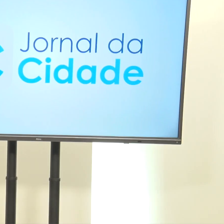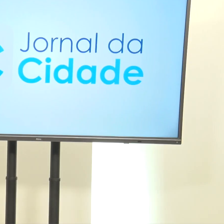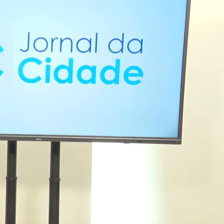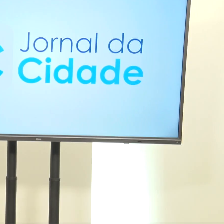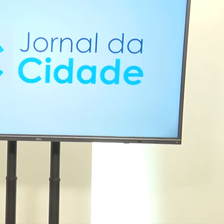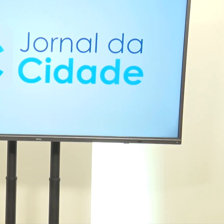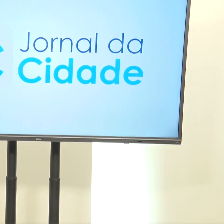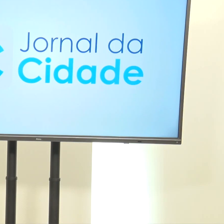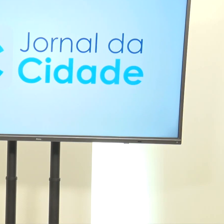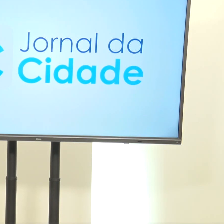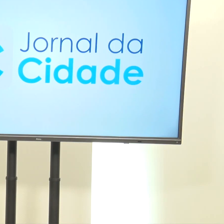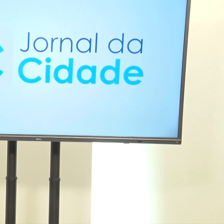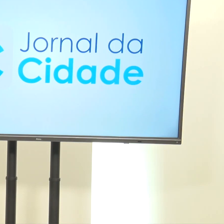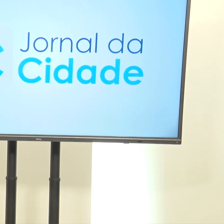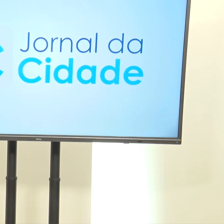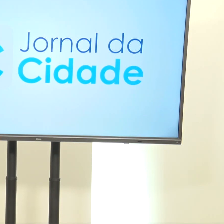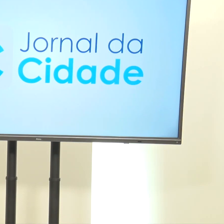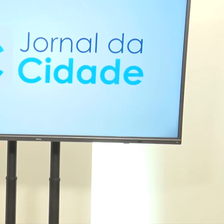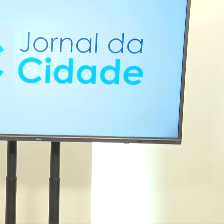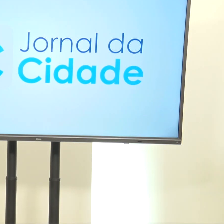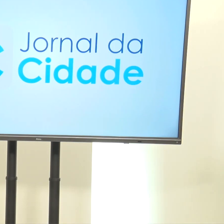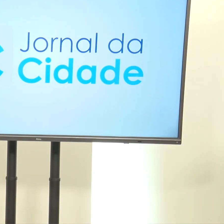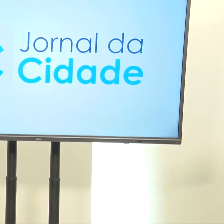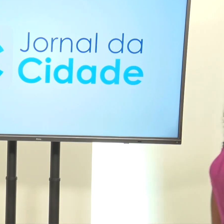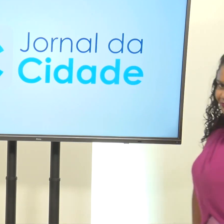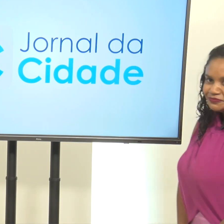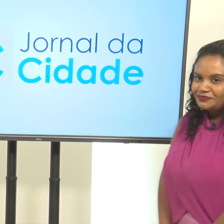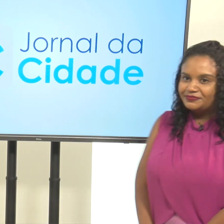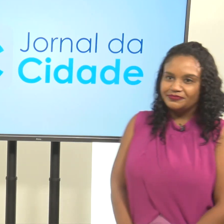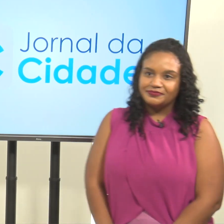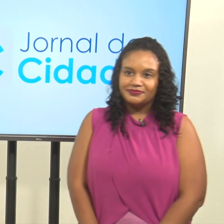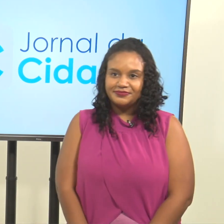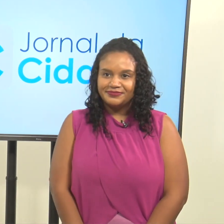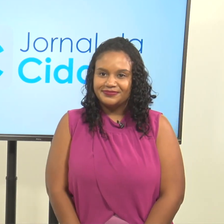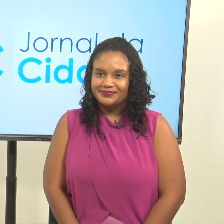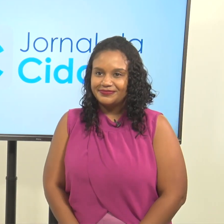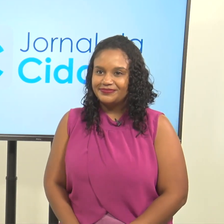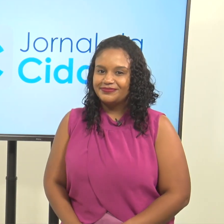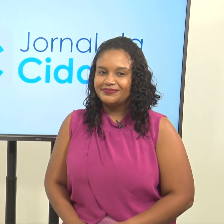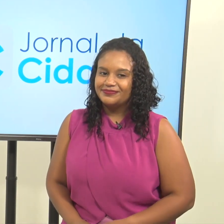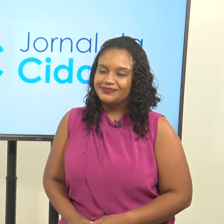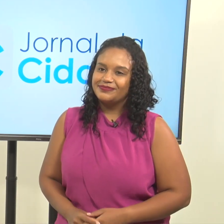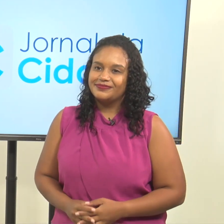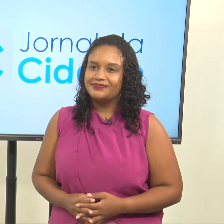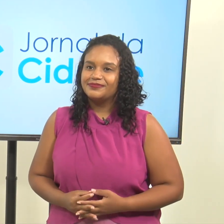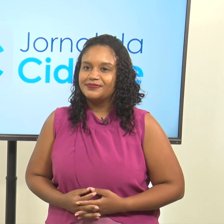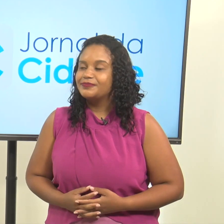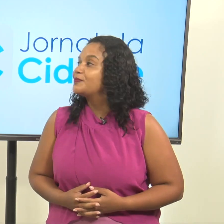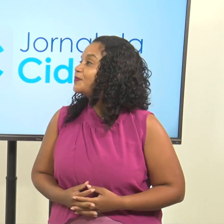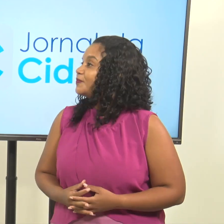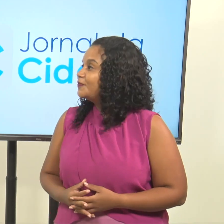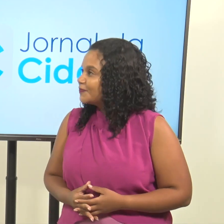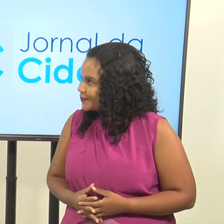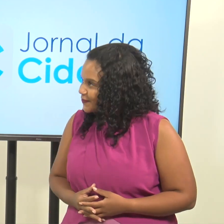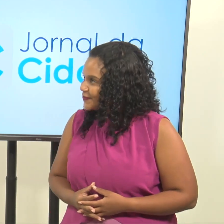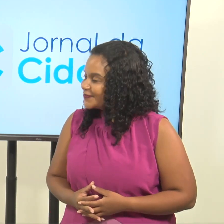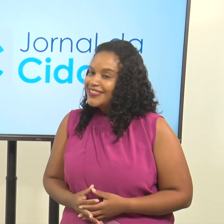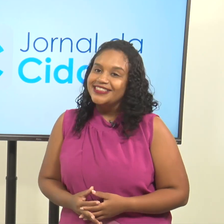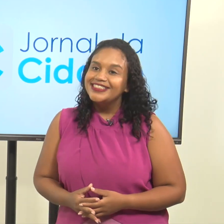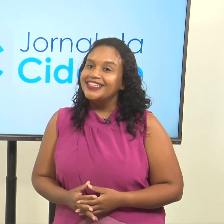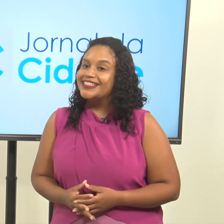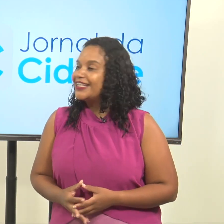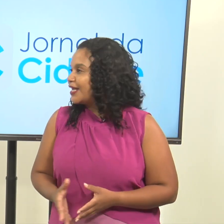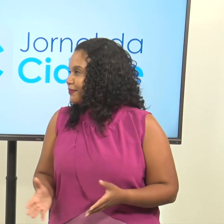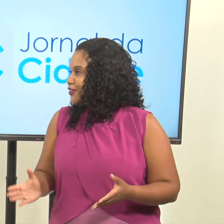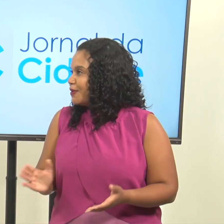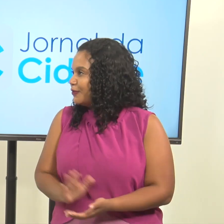Agora as notícias do esporte. Aline Teixeira está conosco aqui hoje nos estúdios da TV Câmara e vai falar porque tem ídolo voltando para o Cruzeiro, Aline, é